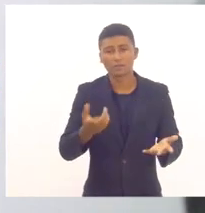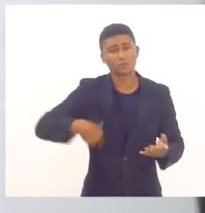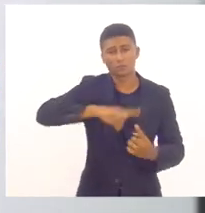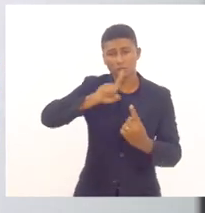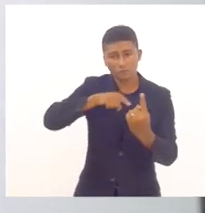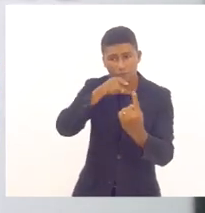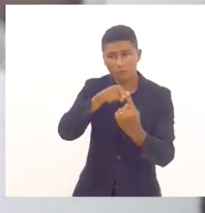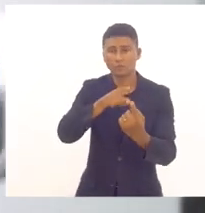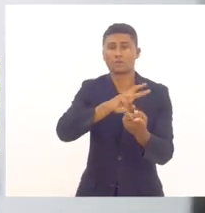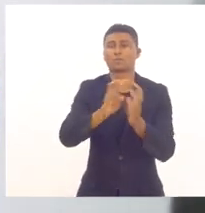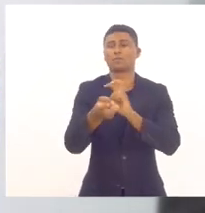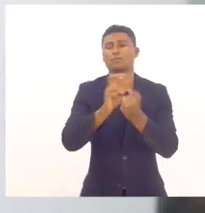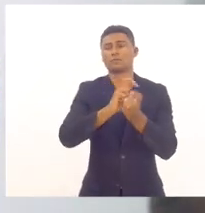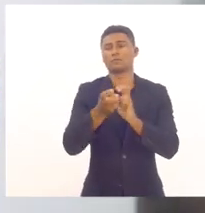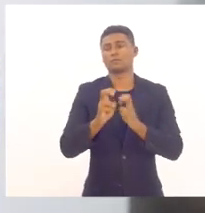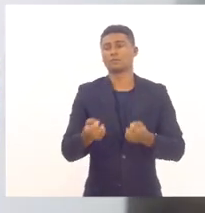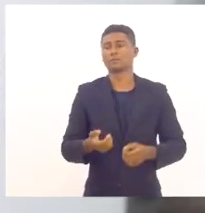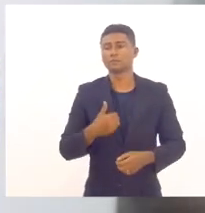eu entendo.